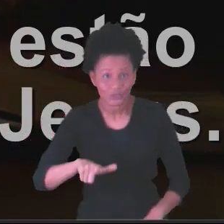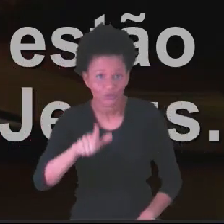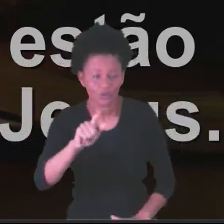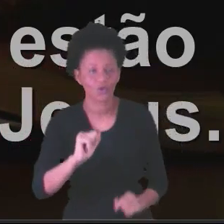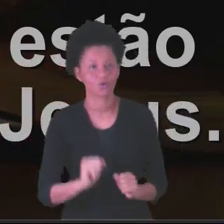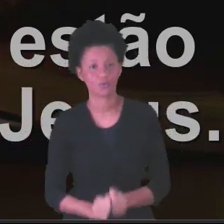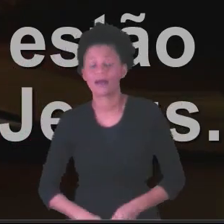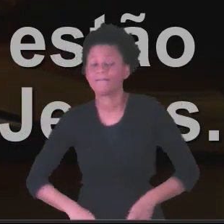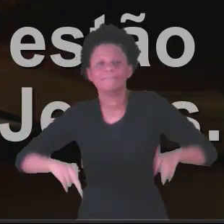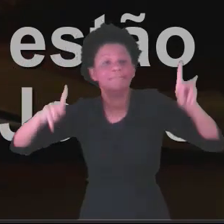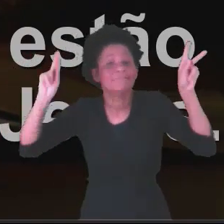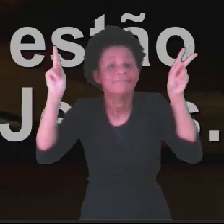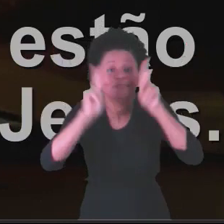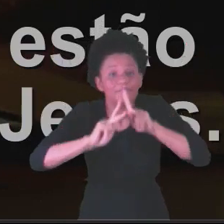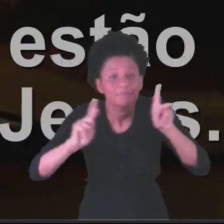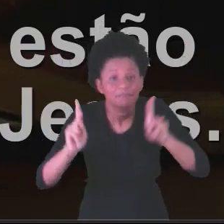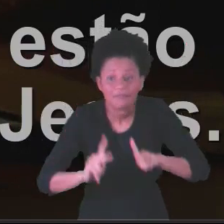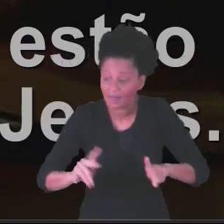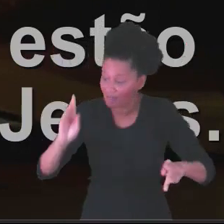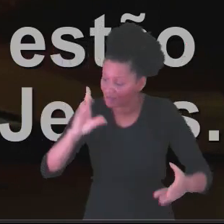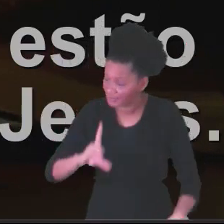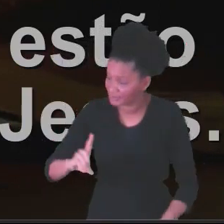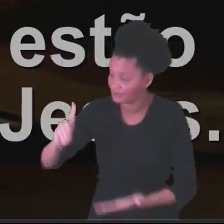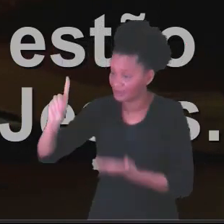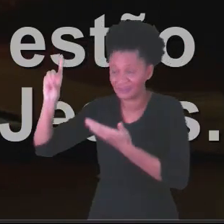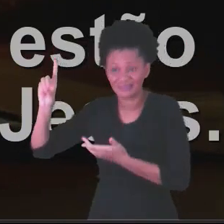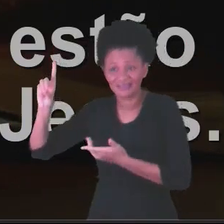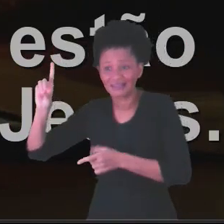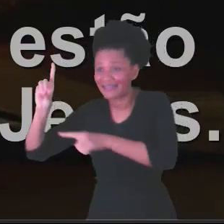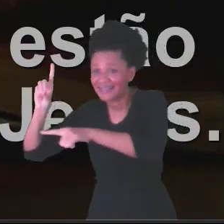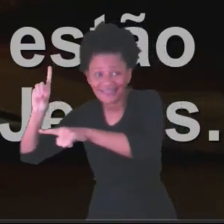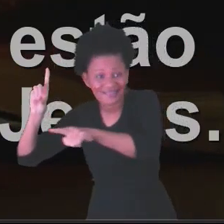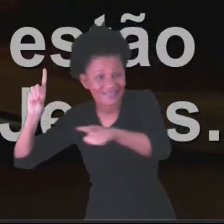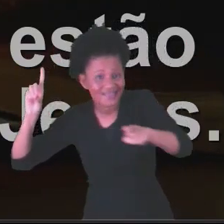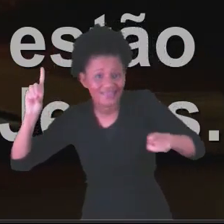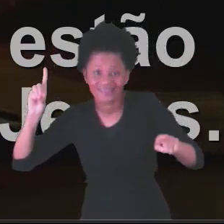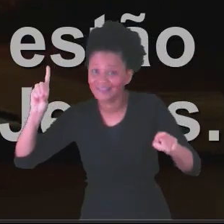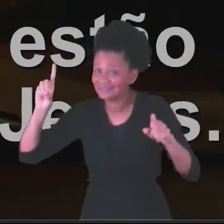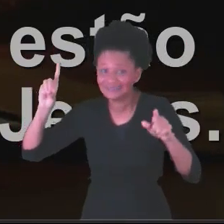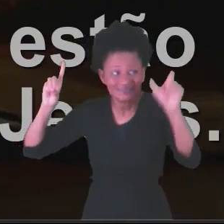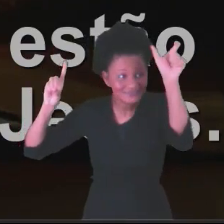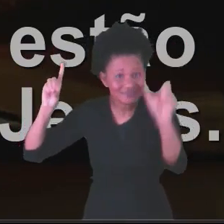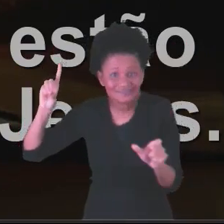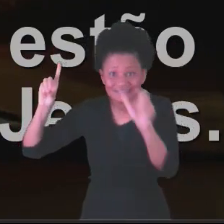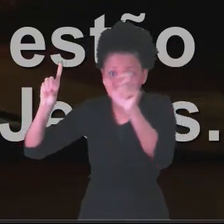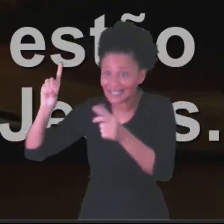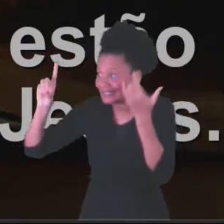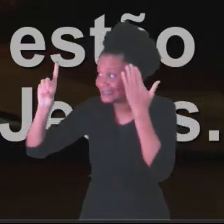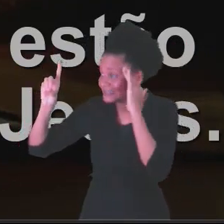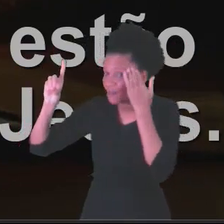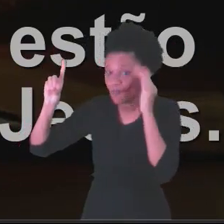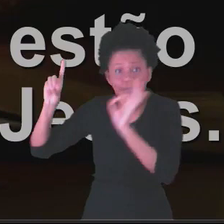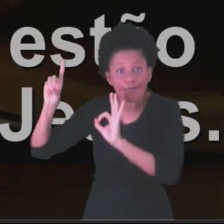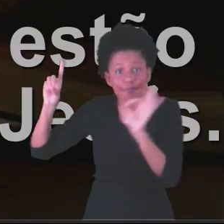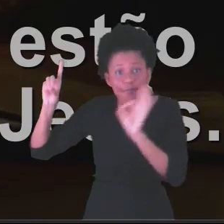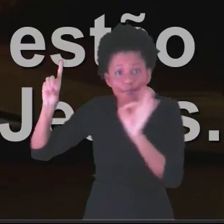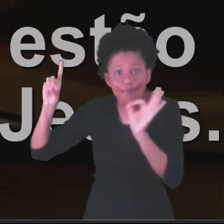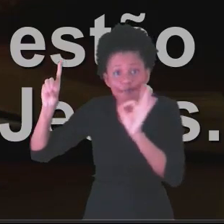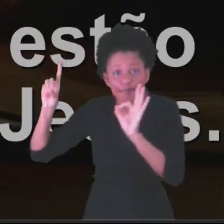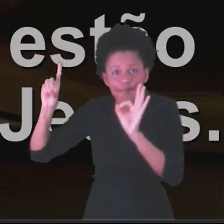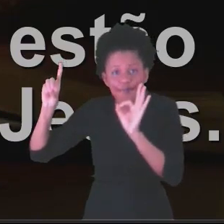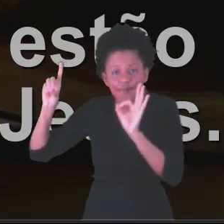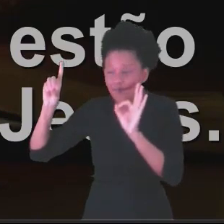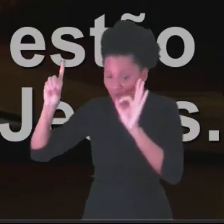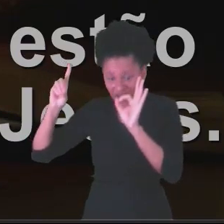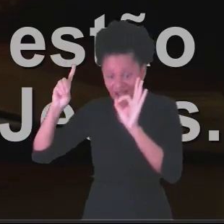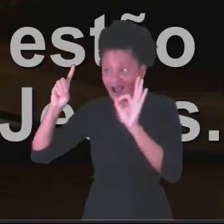e a paz de deus que ninguém consegue entender e